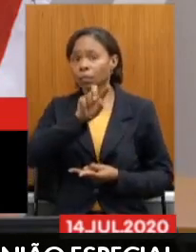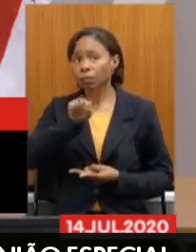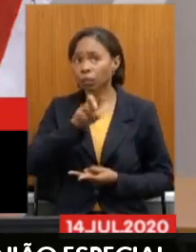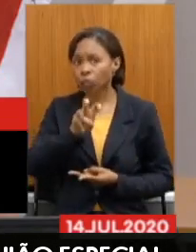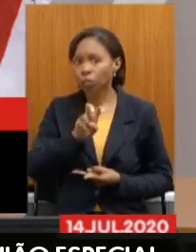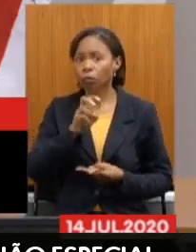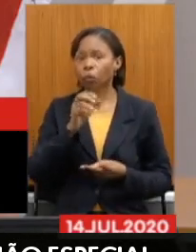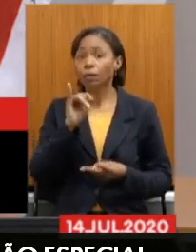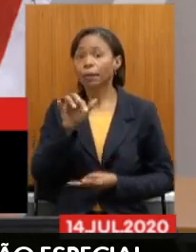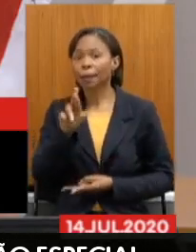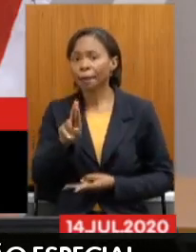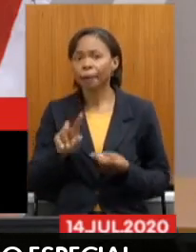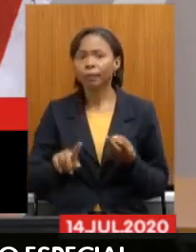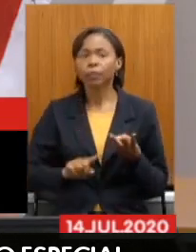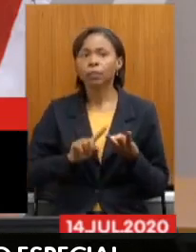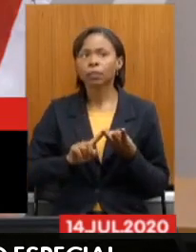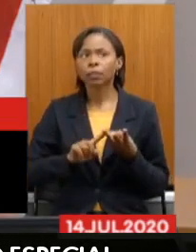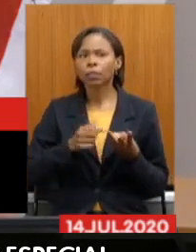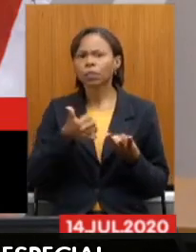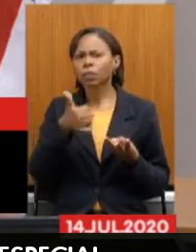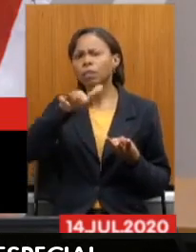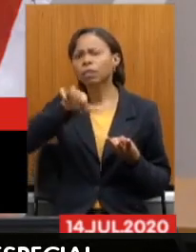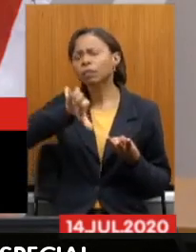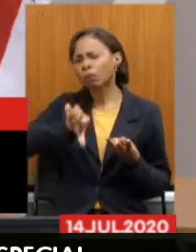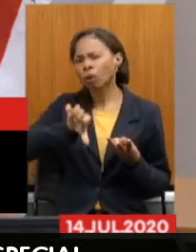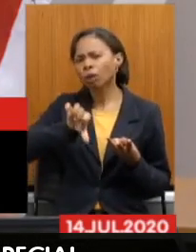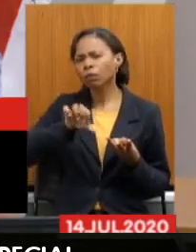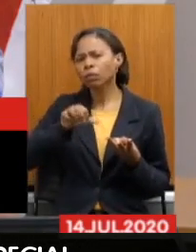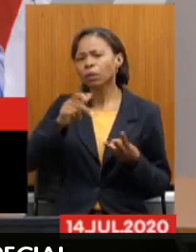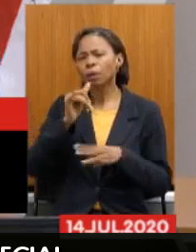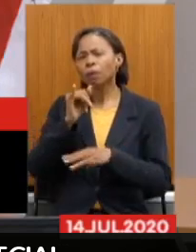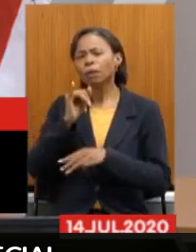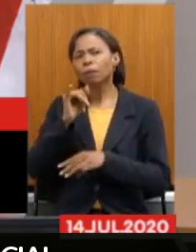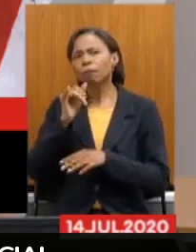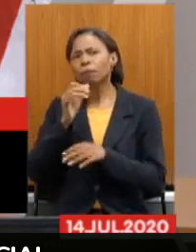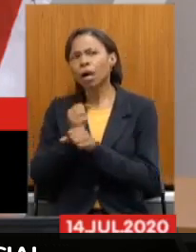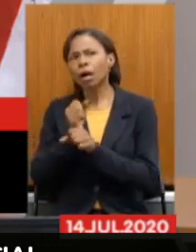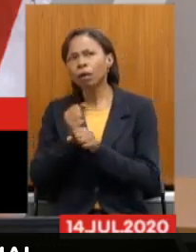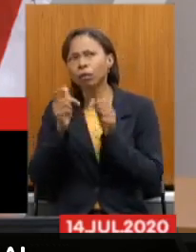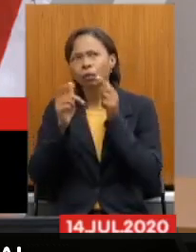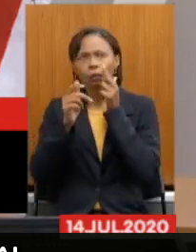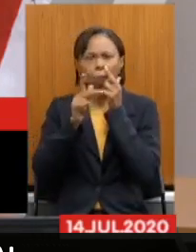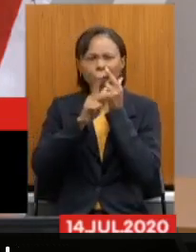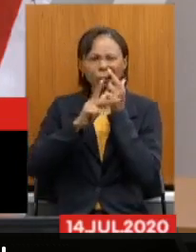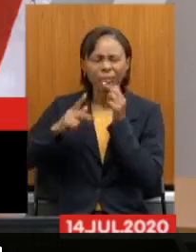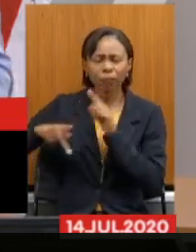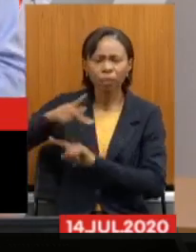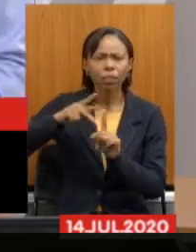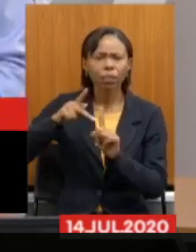27,5% com o Imposto de Renda, 19% para a Previdência. Isso dá